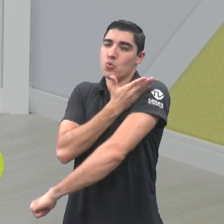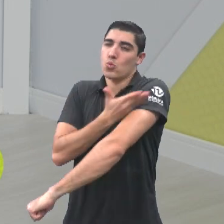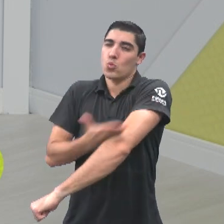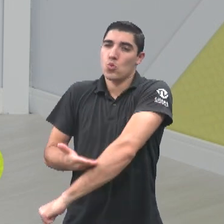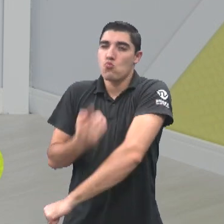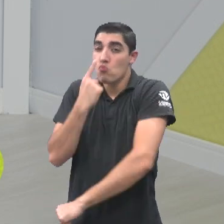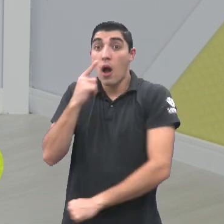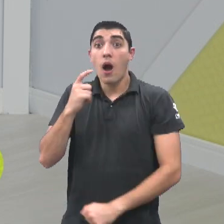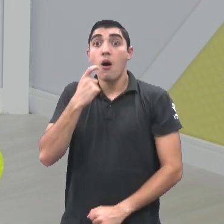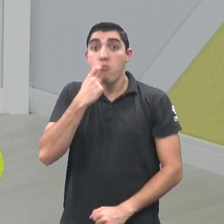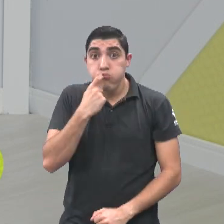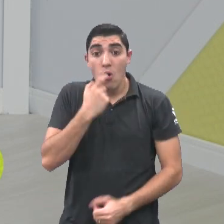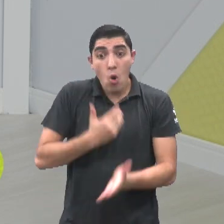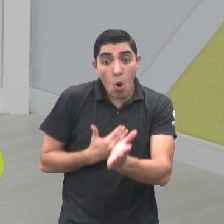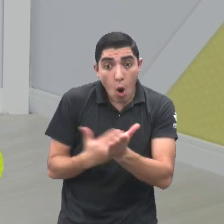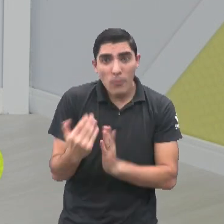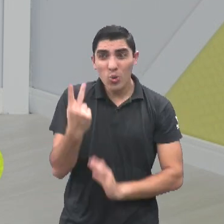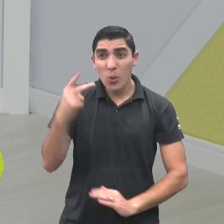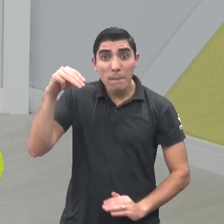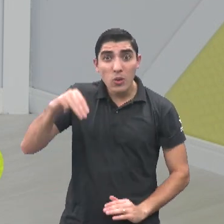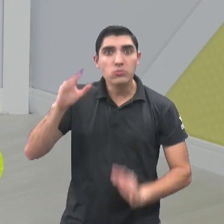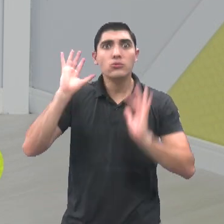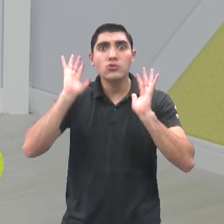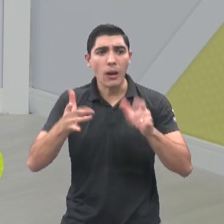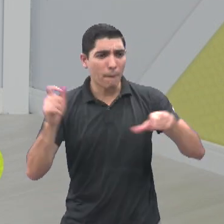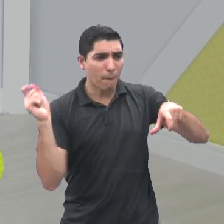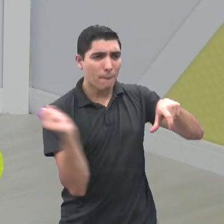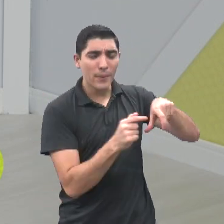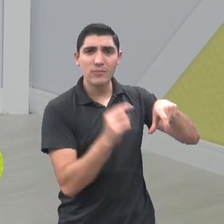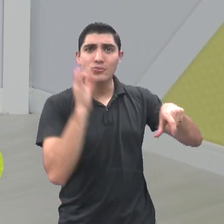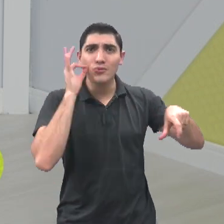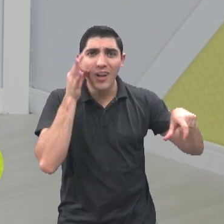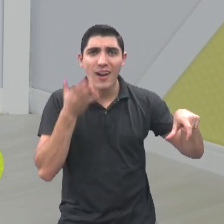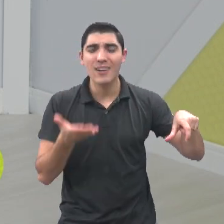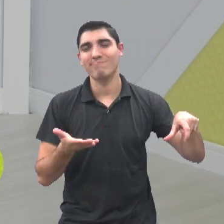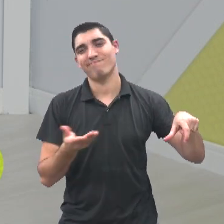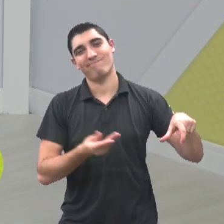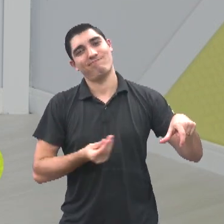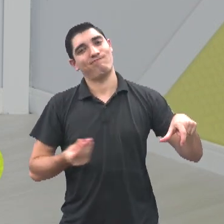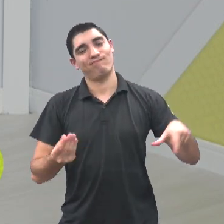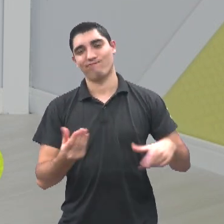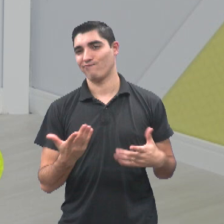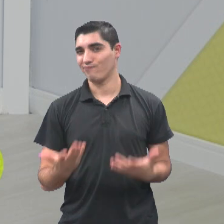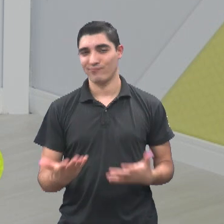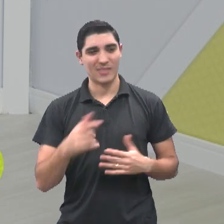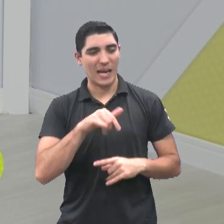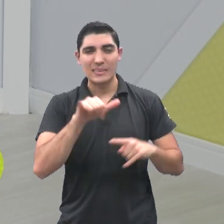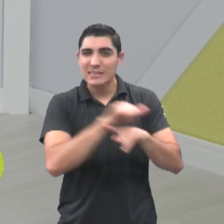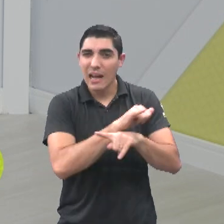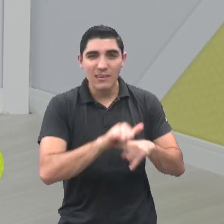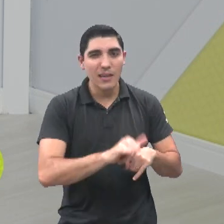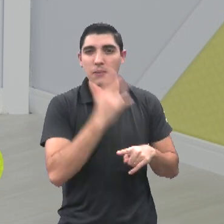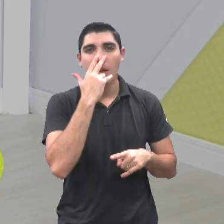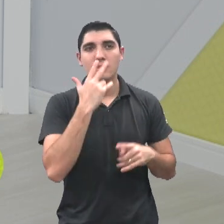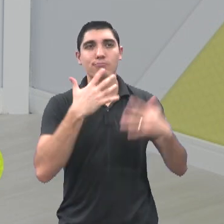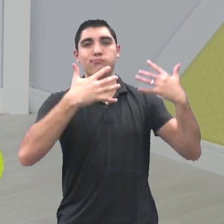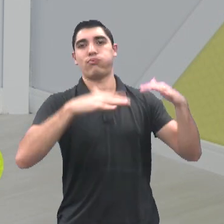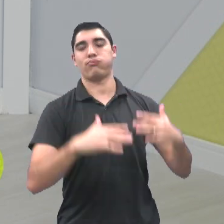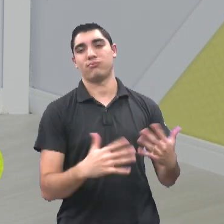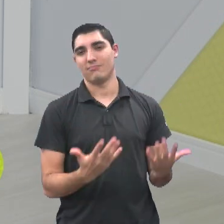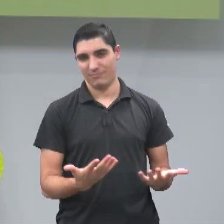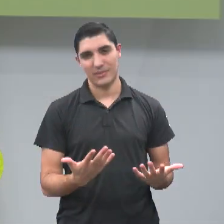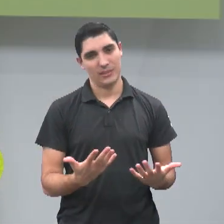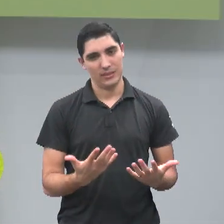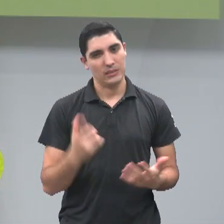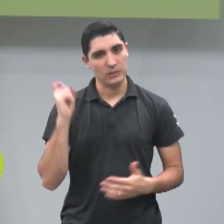já toma um gol, já derruba qualquer esquema tático montado, você já começa o jogo perdendo, né? Então fica realmente complicado, né,